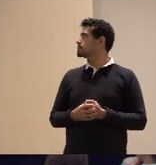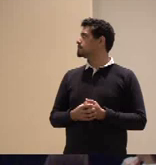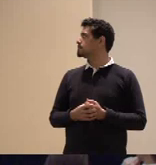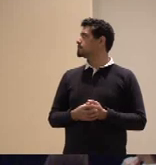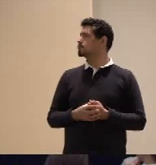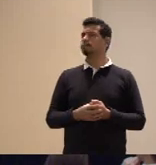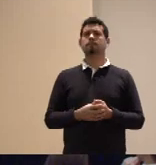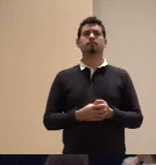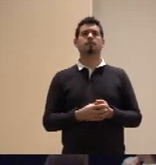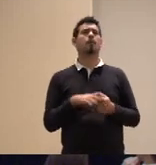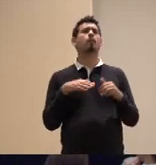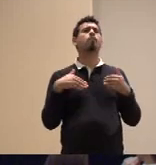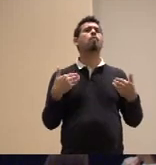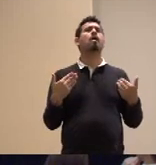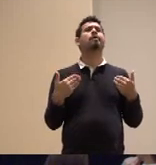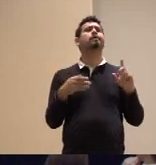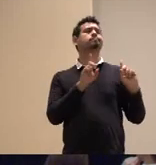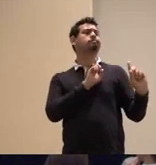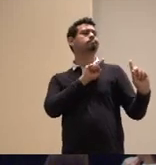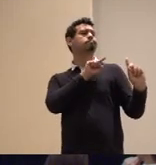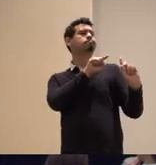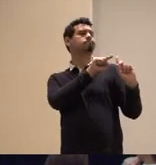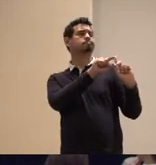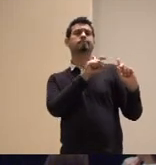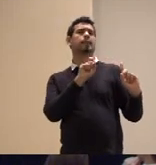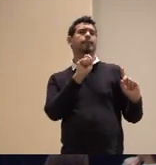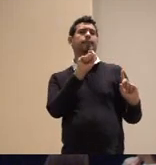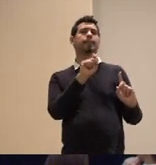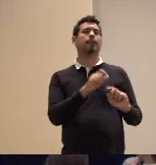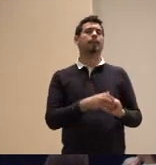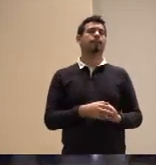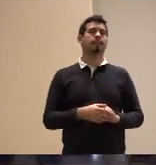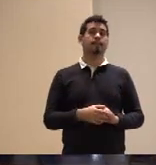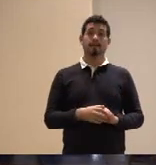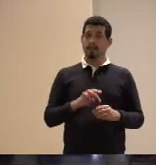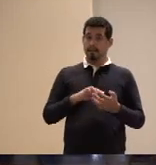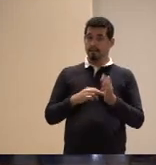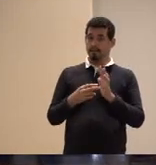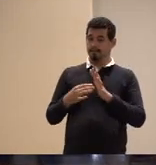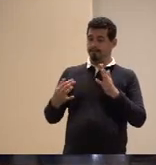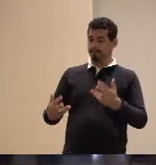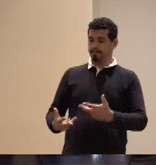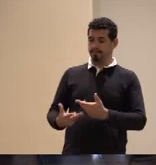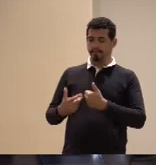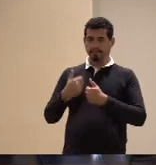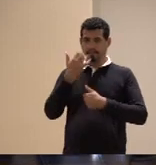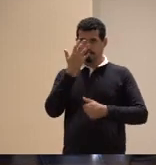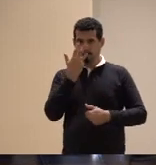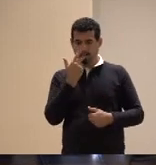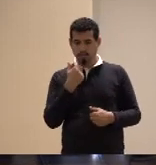Qual que é o nosso intuito, né, do abrigo? É acolher, né, as crianças e